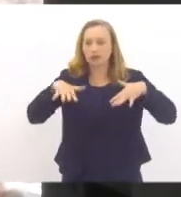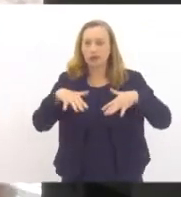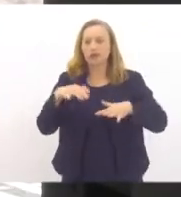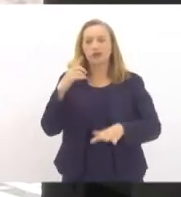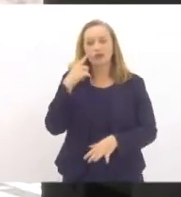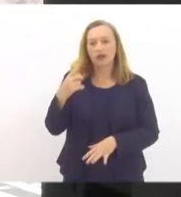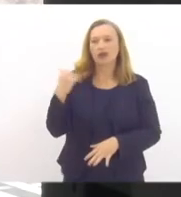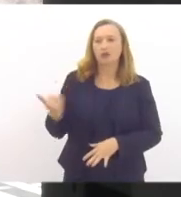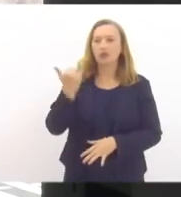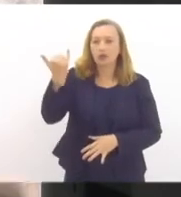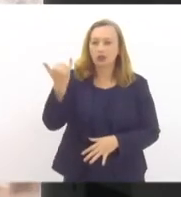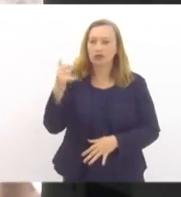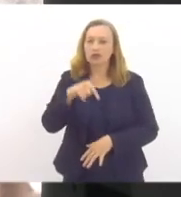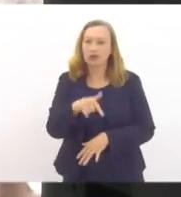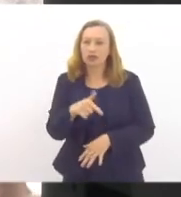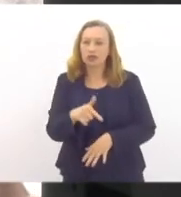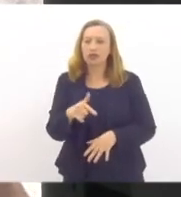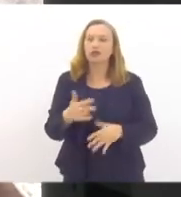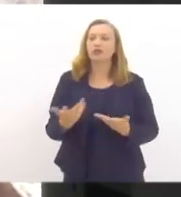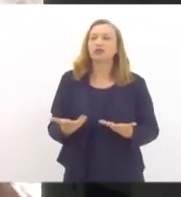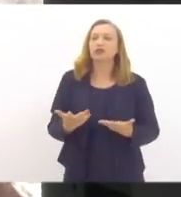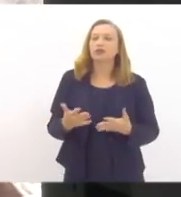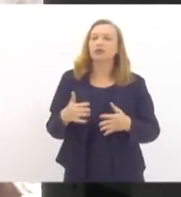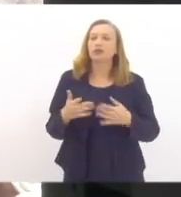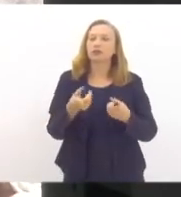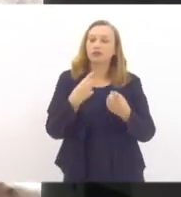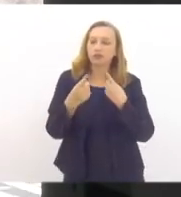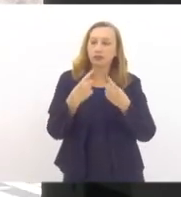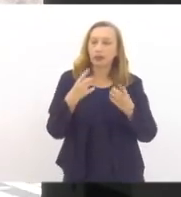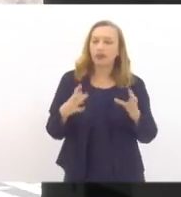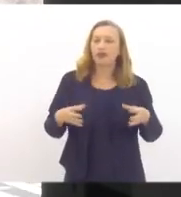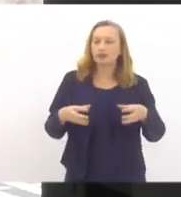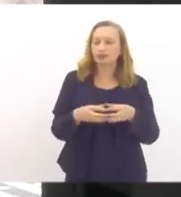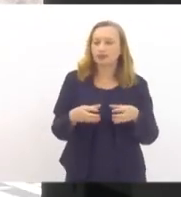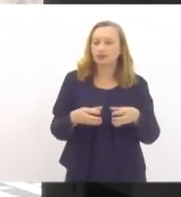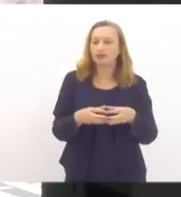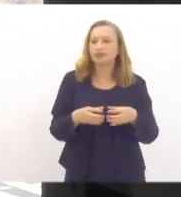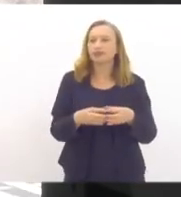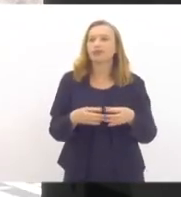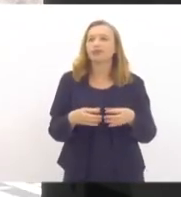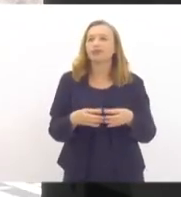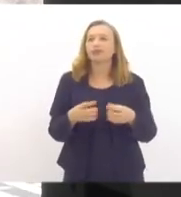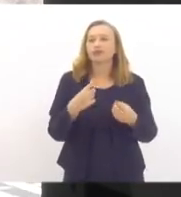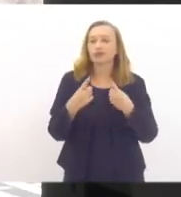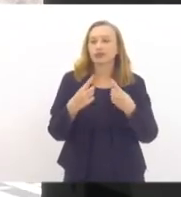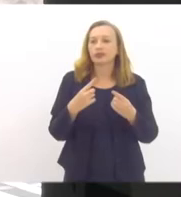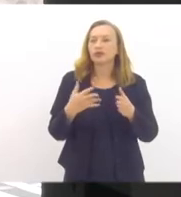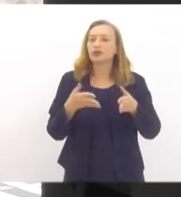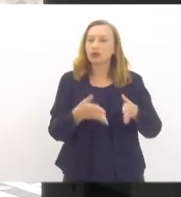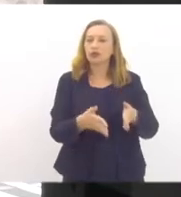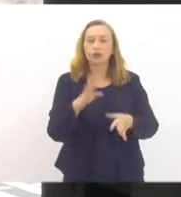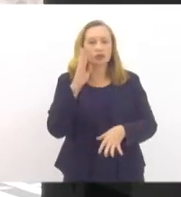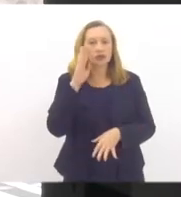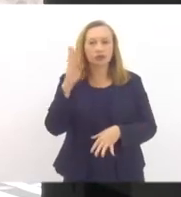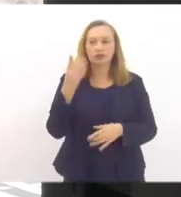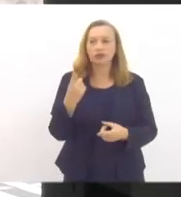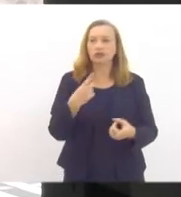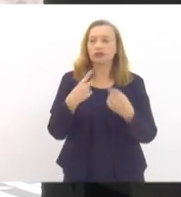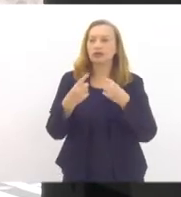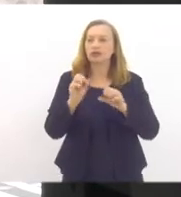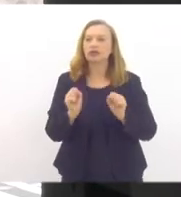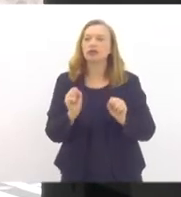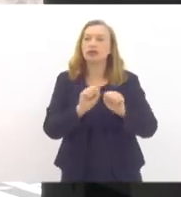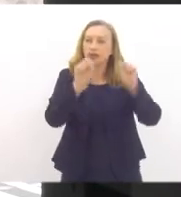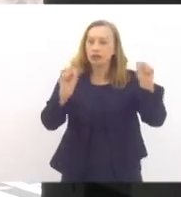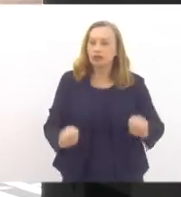espaço aqui, então a gente acaba levando para a nossa instância maior, a qual eu também componho, e também em diálogo com os nossos núcleos específicos que debatem sistema prisional,